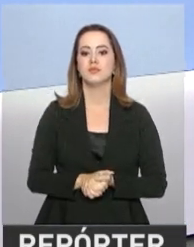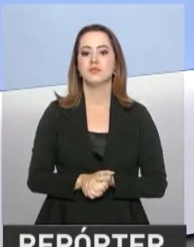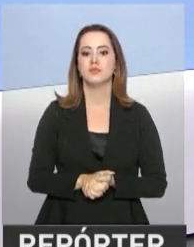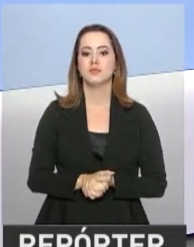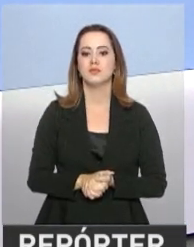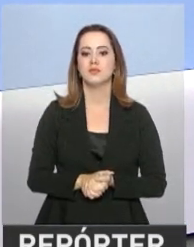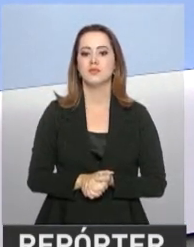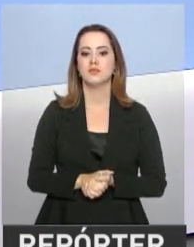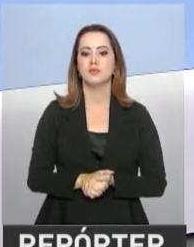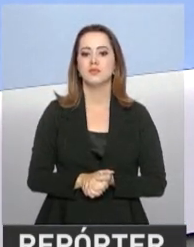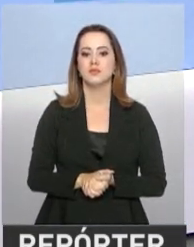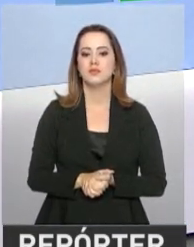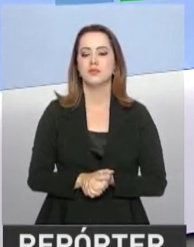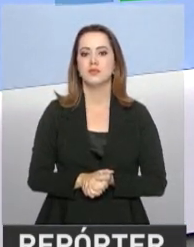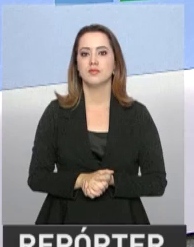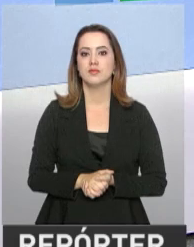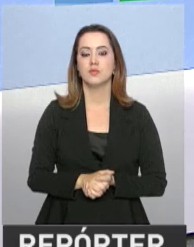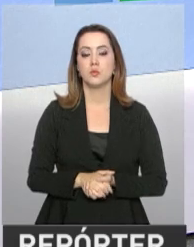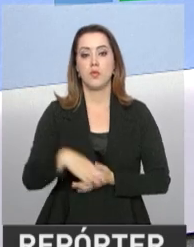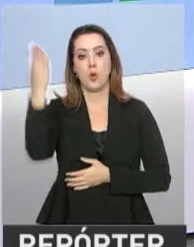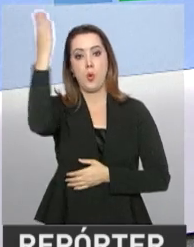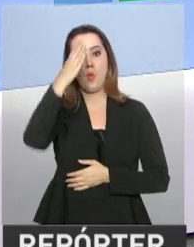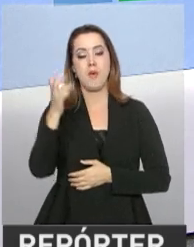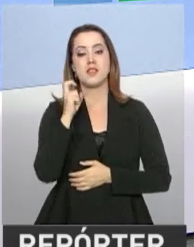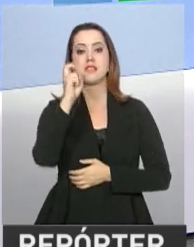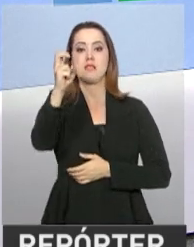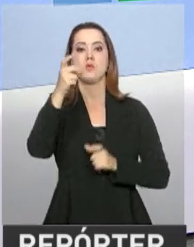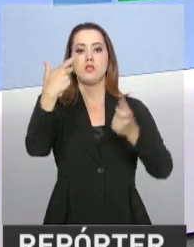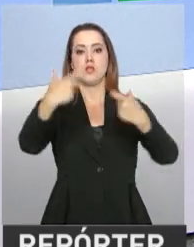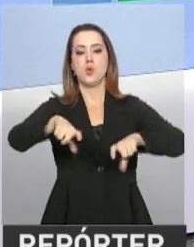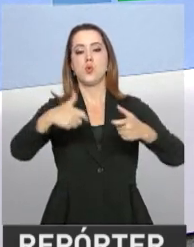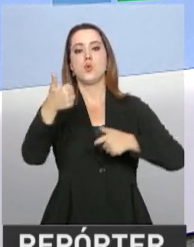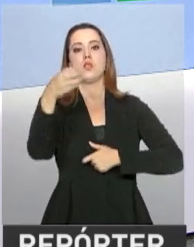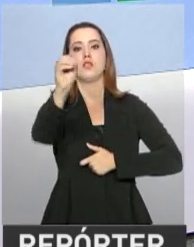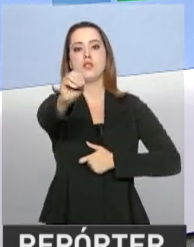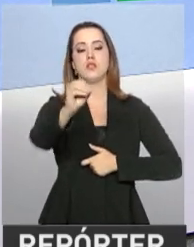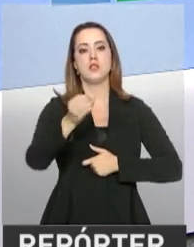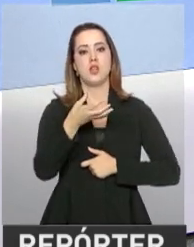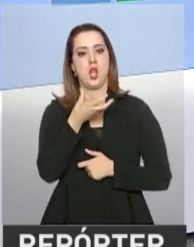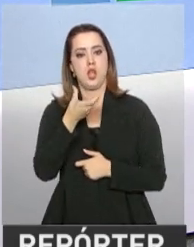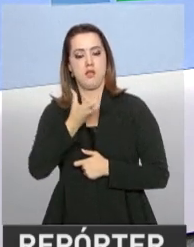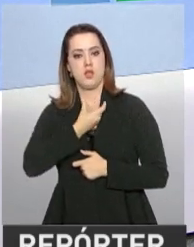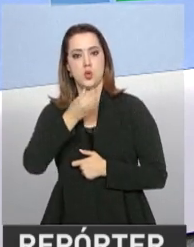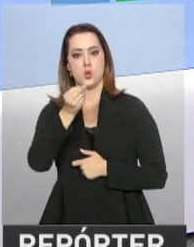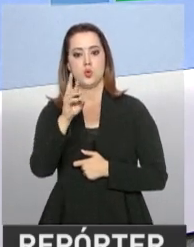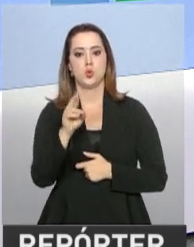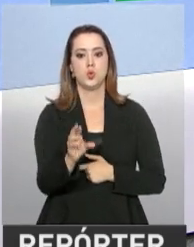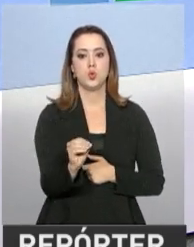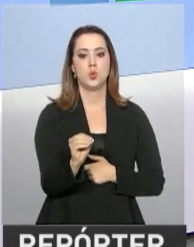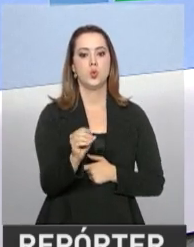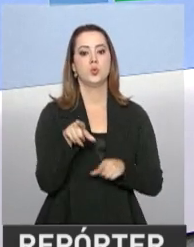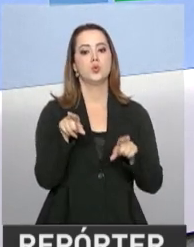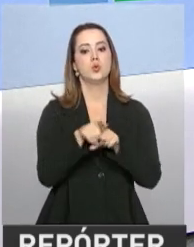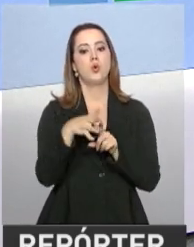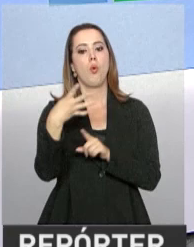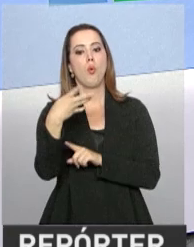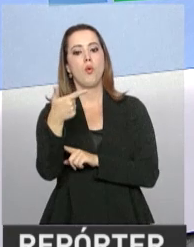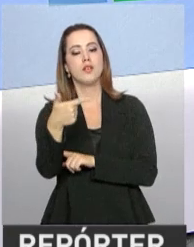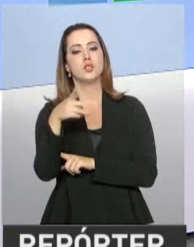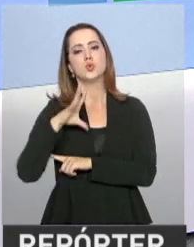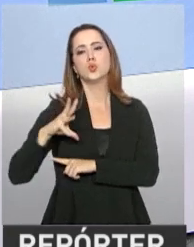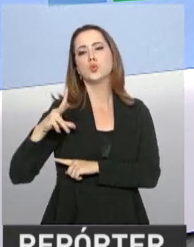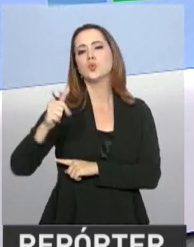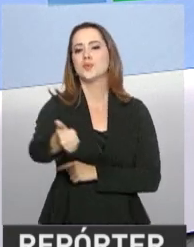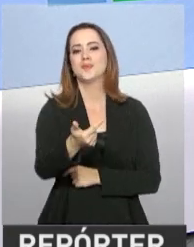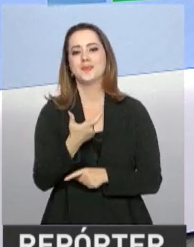lá. O Brasil está em quinto lugar com 10 medalhas de ouro, 21 de prata, 11 de bronze, 42 no total. O